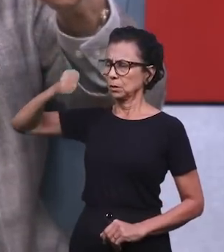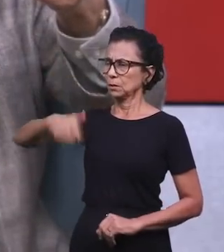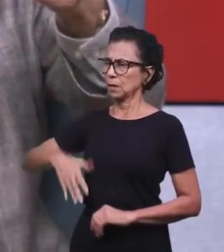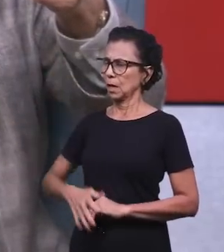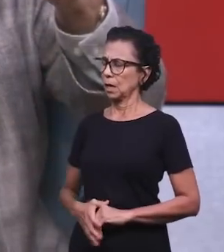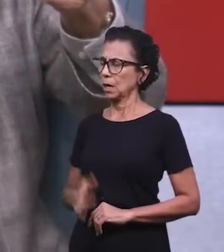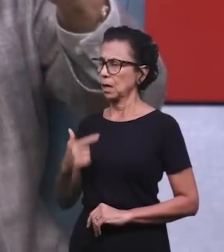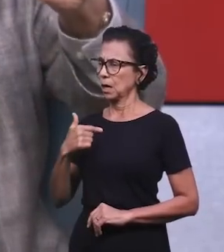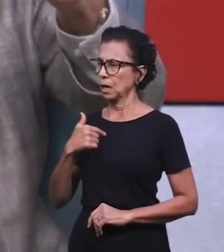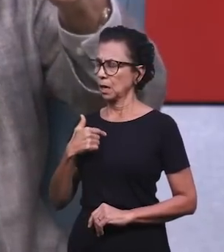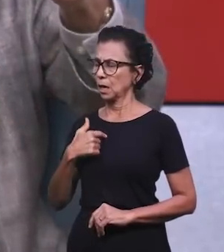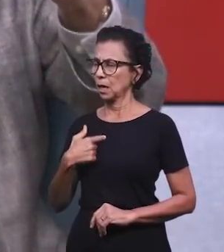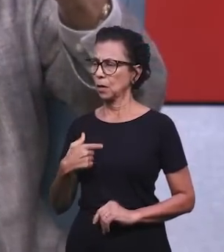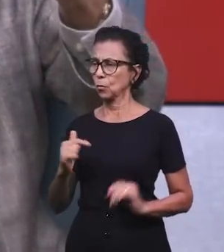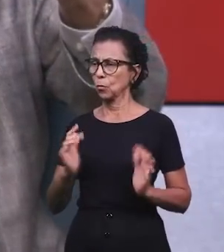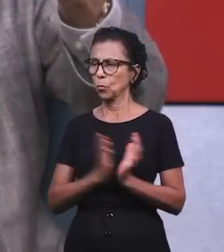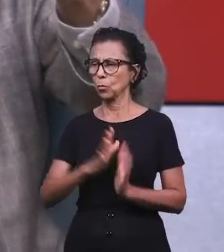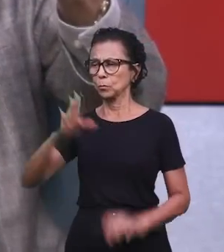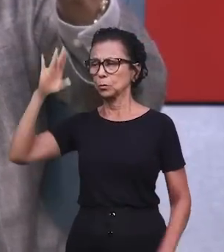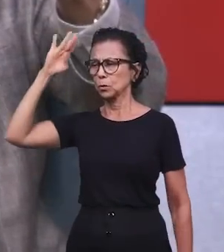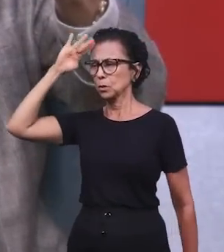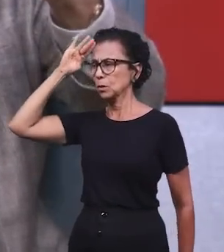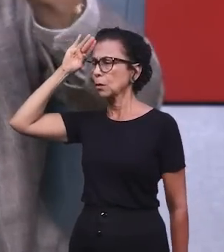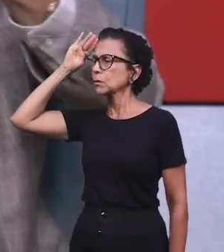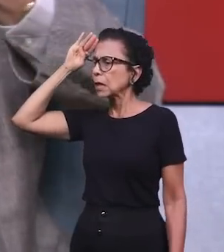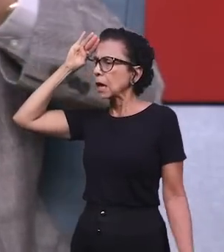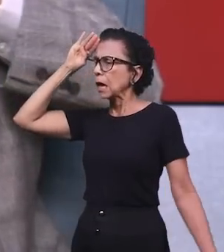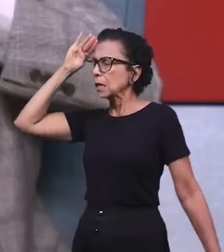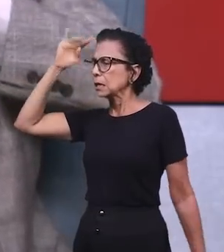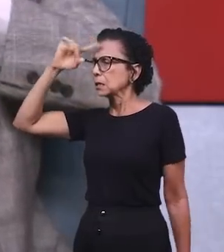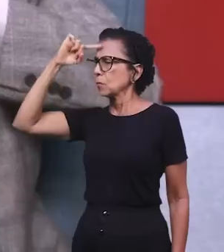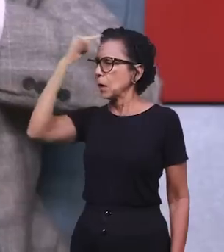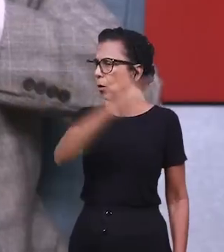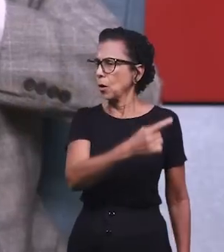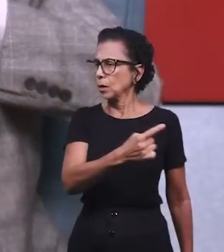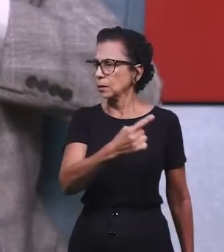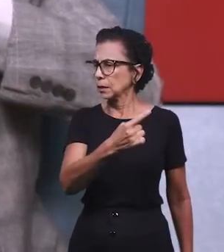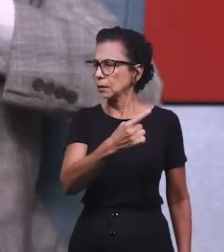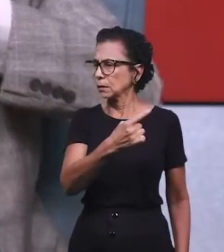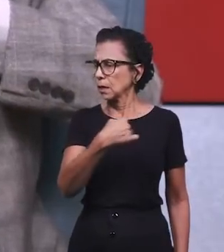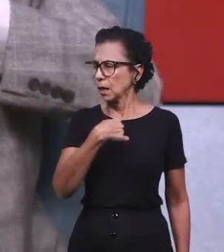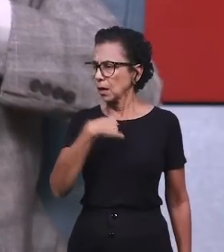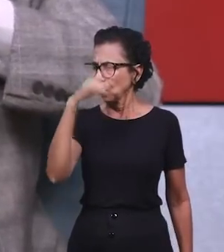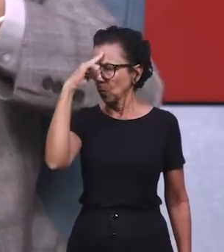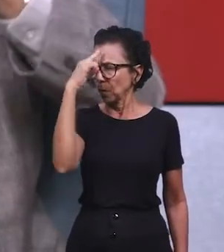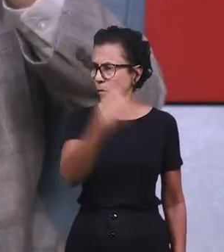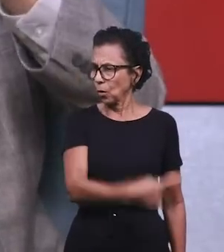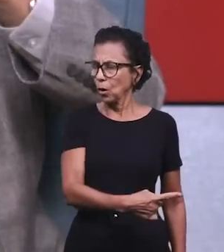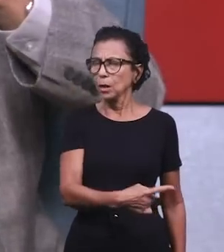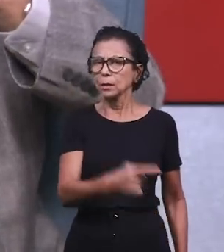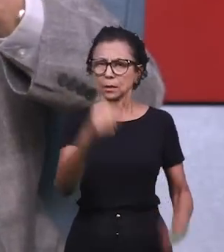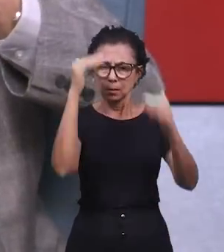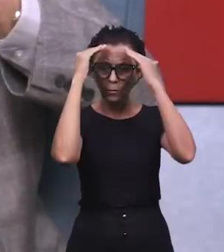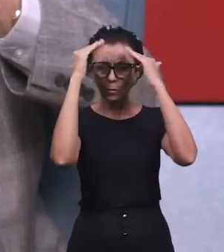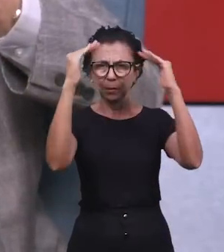ordem, a ordem vai ser cumprida. Então você imagina, ele coloca ele naquela situação tão...